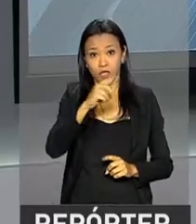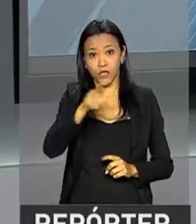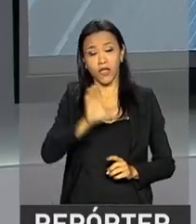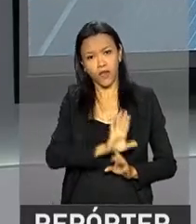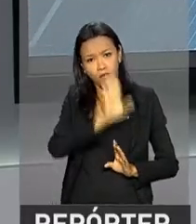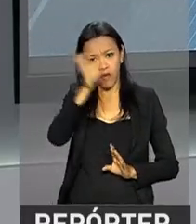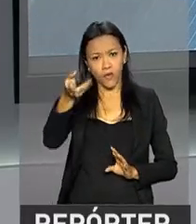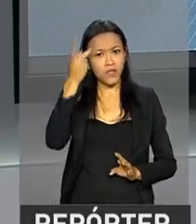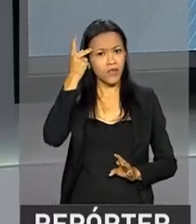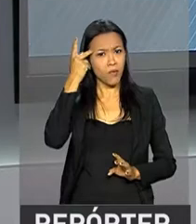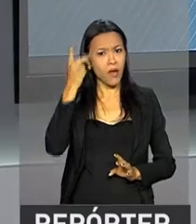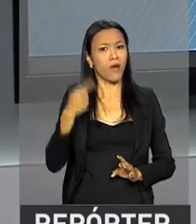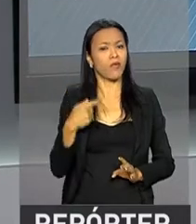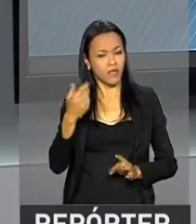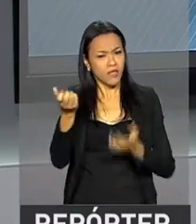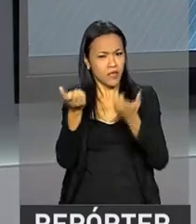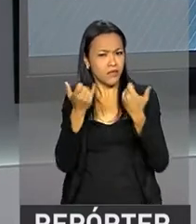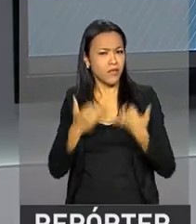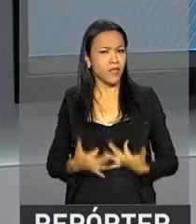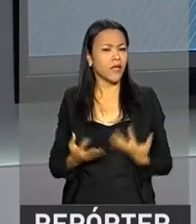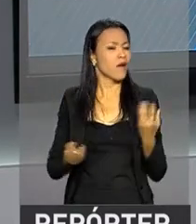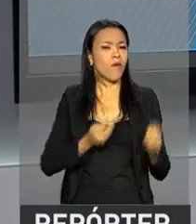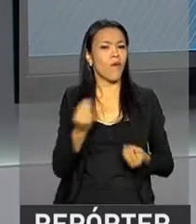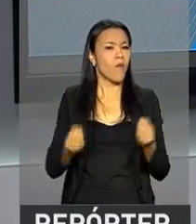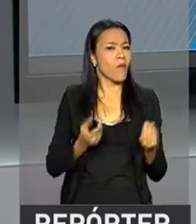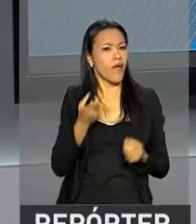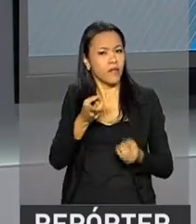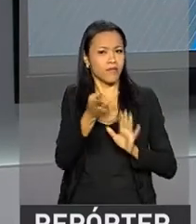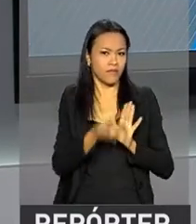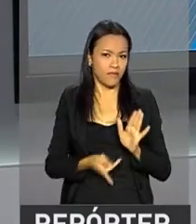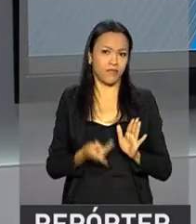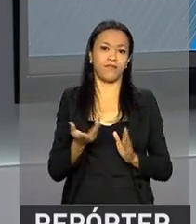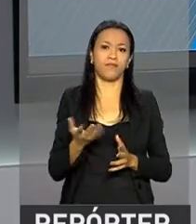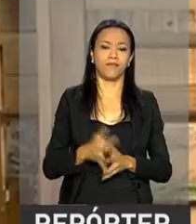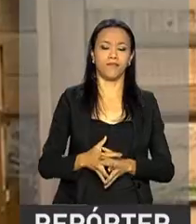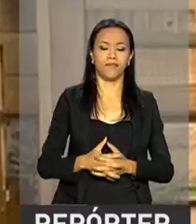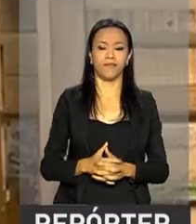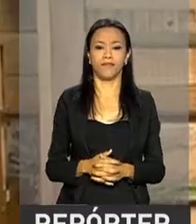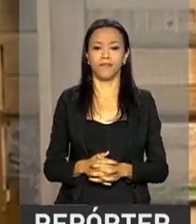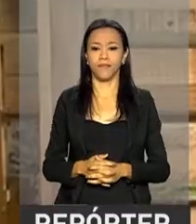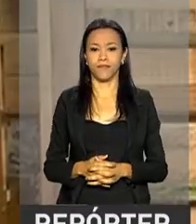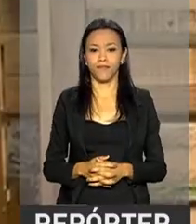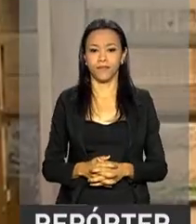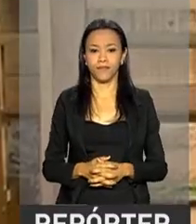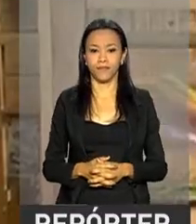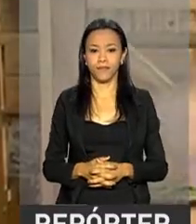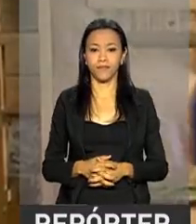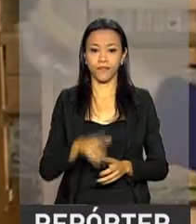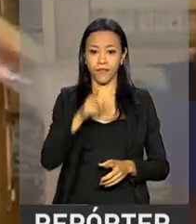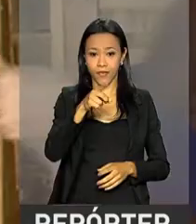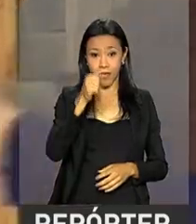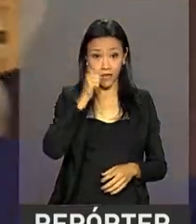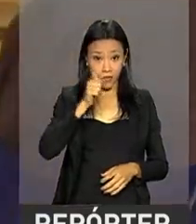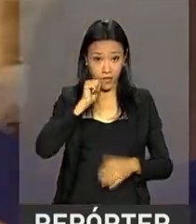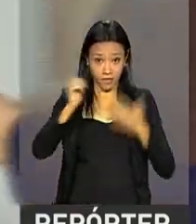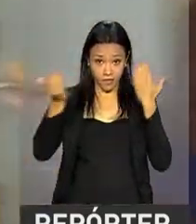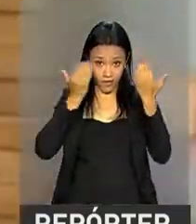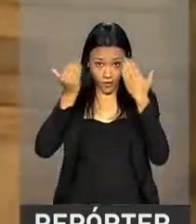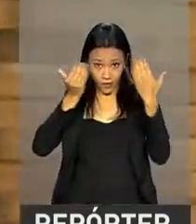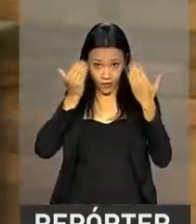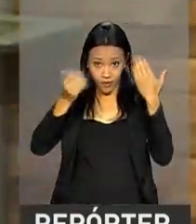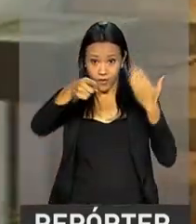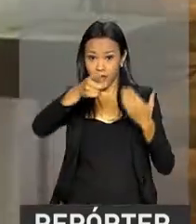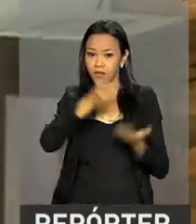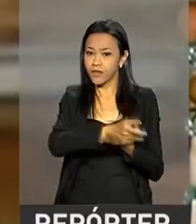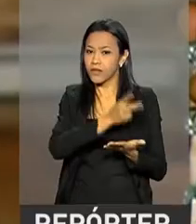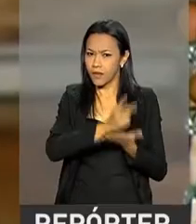de são paulo e conta com a gente como isso funciona a psicóloga maria miranda sempre